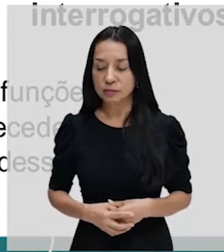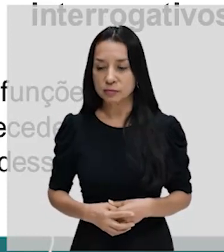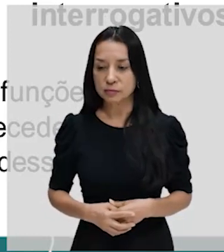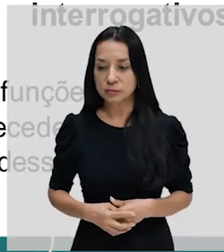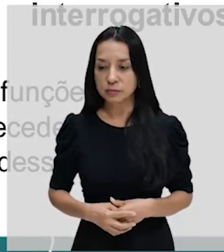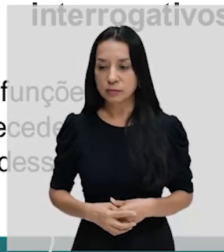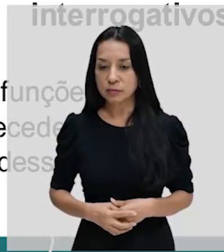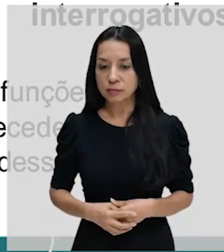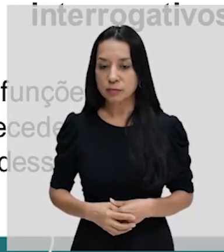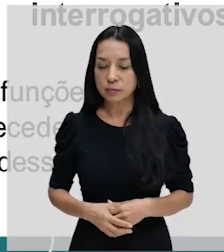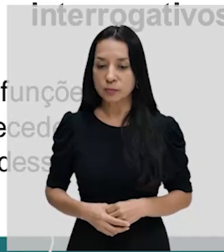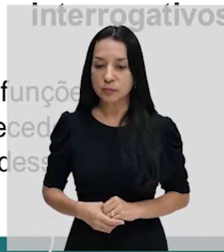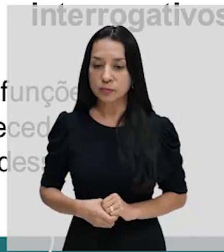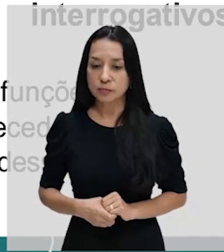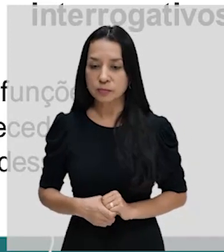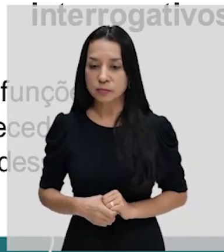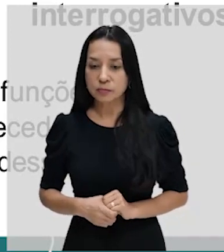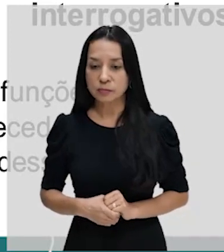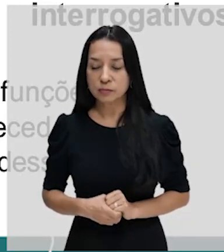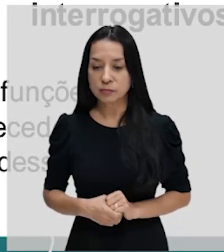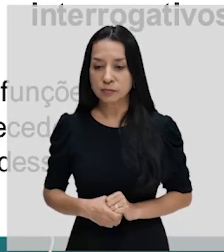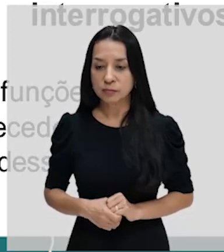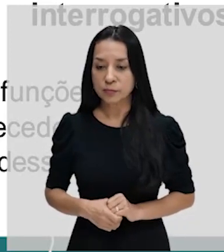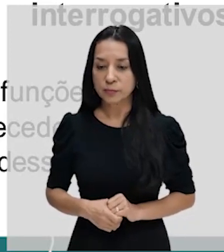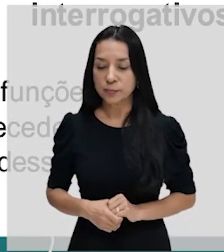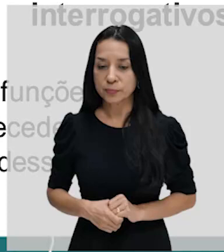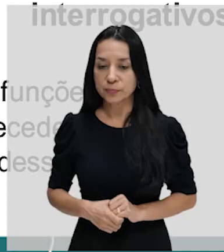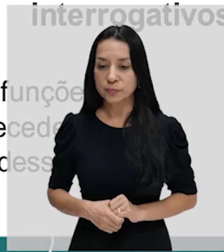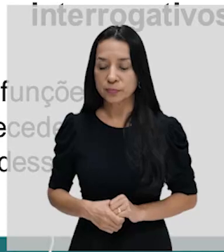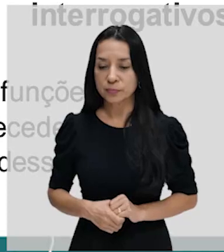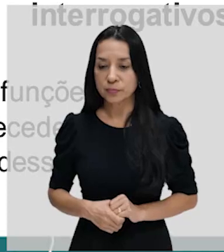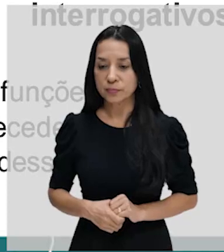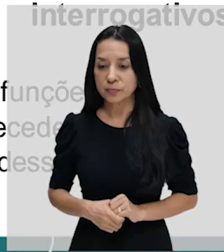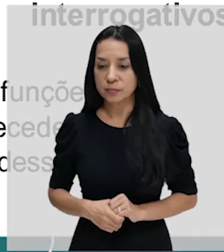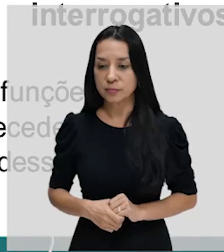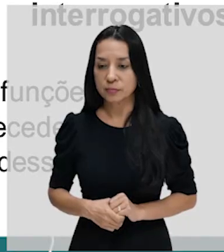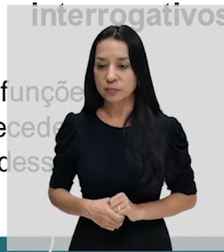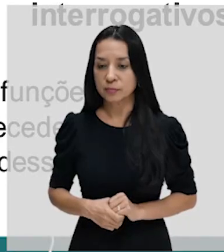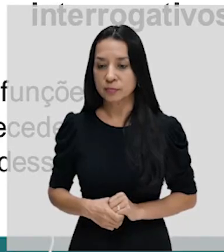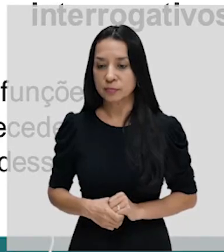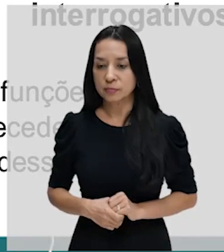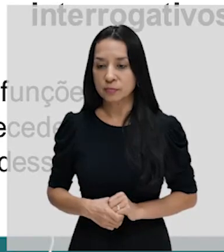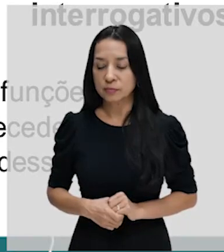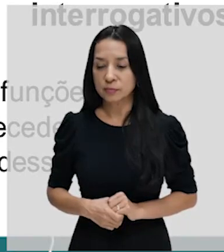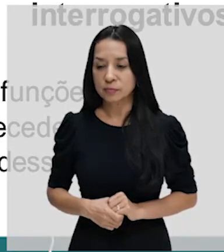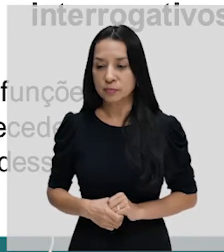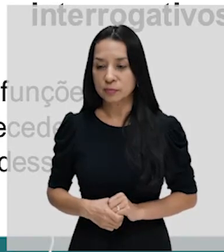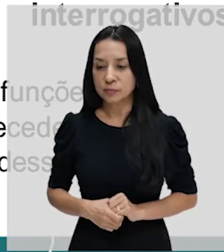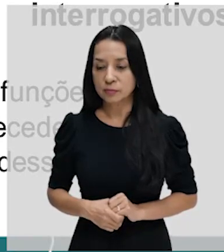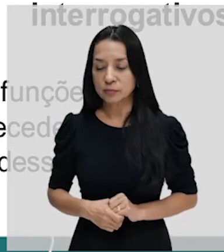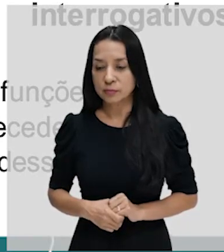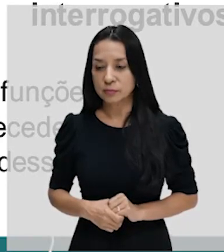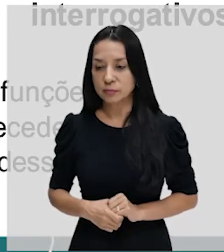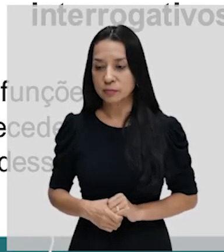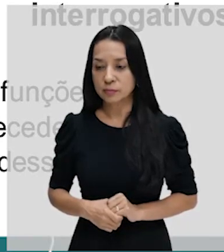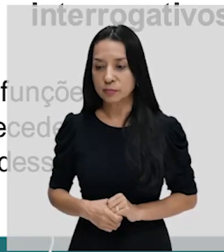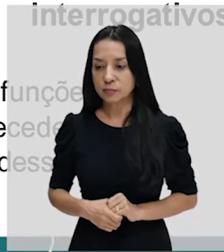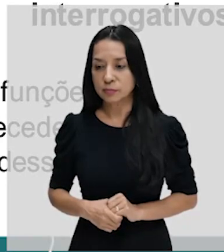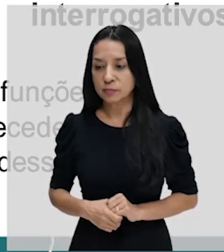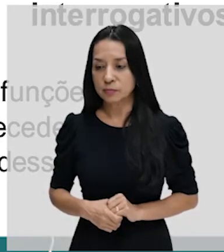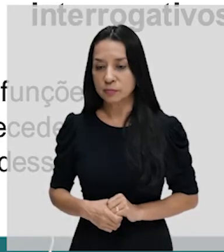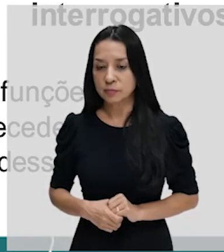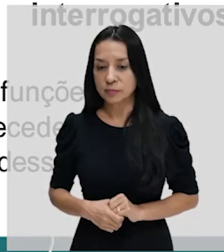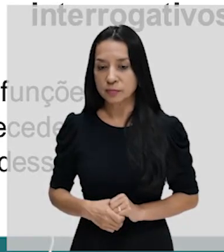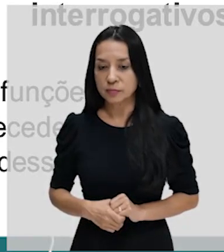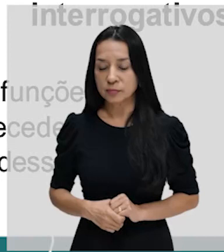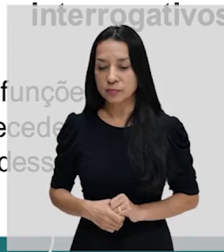extendido a varias otras funciones dentro de una frase. Siempre que el